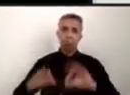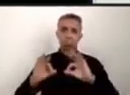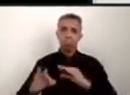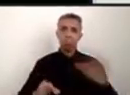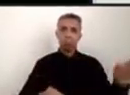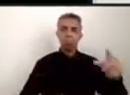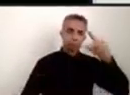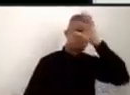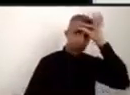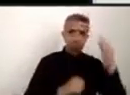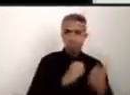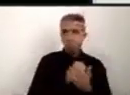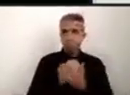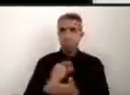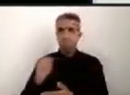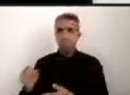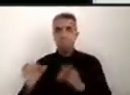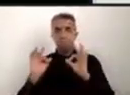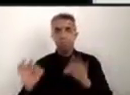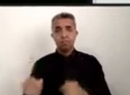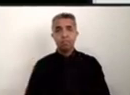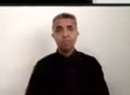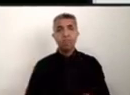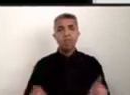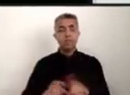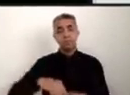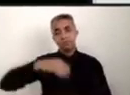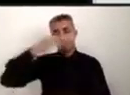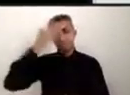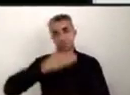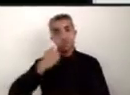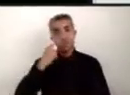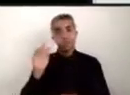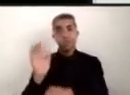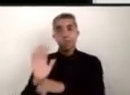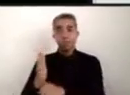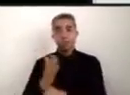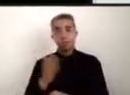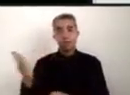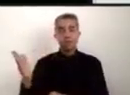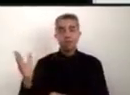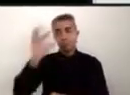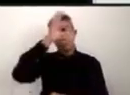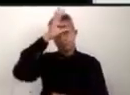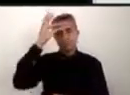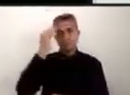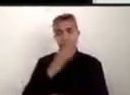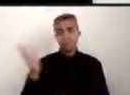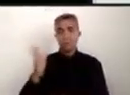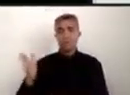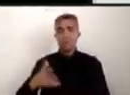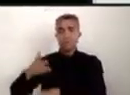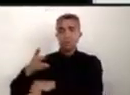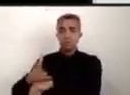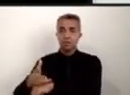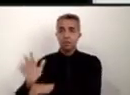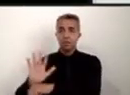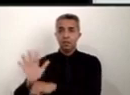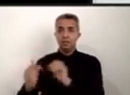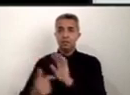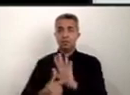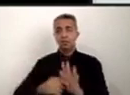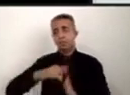Emanuel Pinheiro. E a prova em contexto é esse vídeo que Emanuel Pinheiro gravou acusando sem prova.